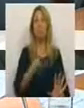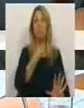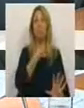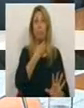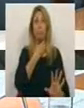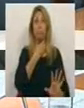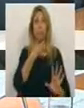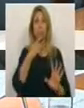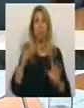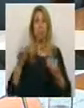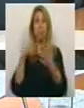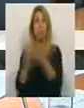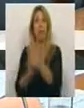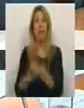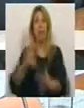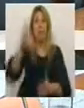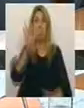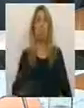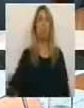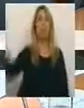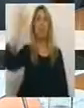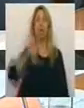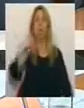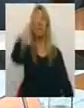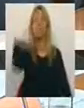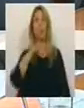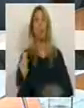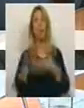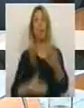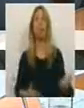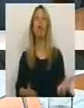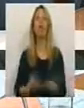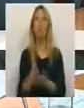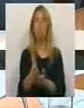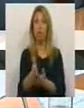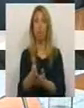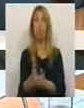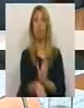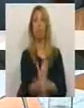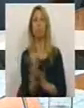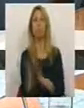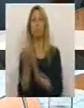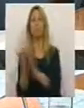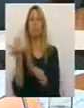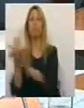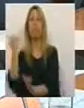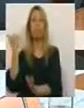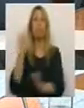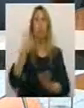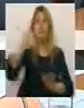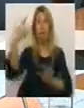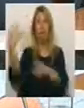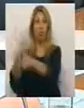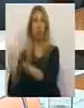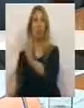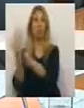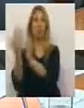para o resto do país. O Estado vai continuar a espoliar o resto do país em benefício de Lisboa e